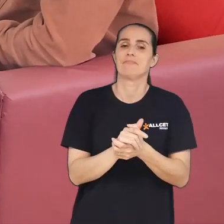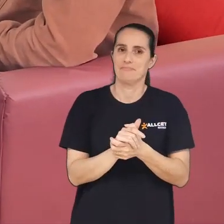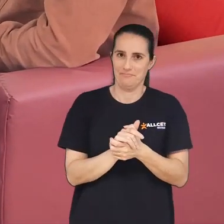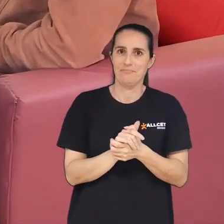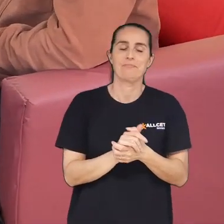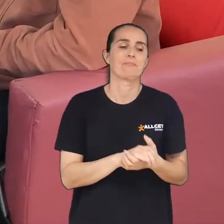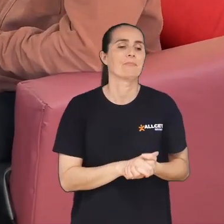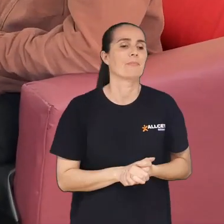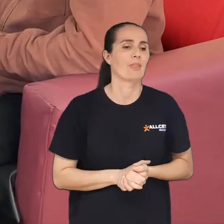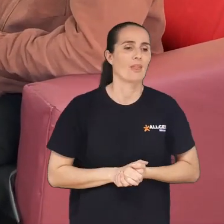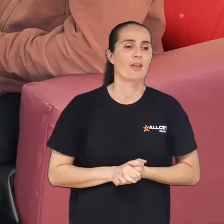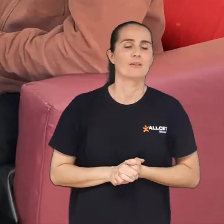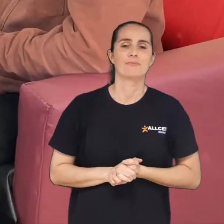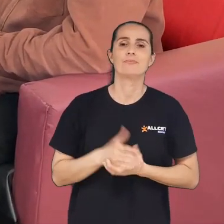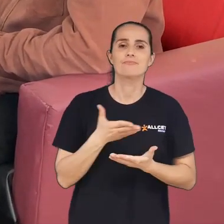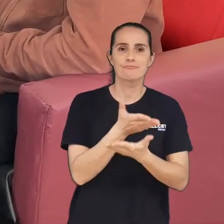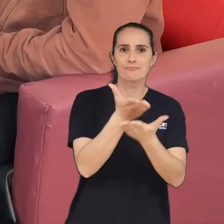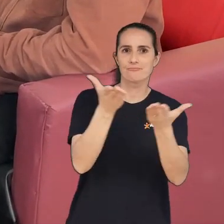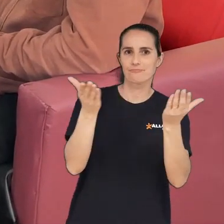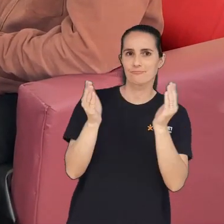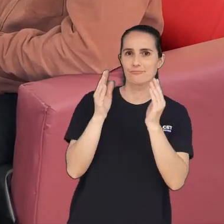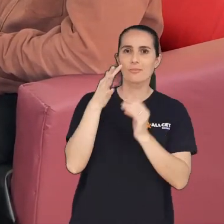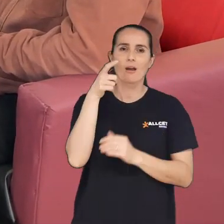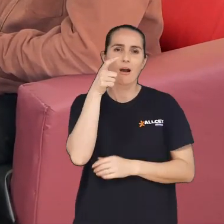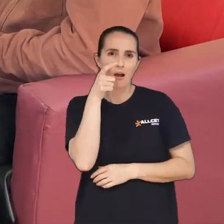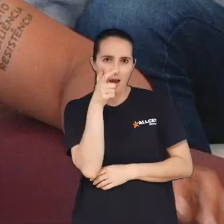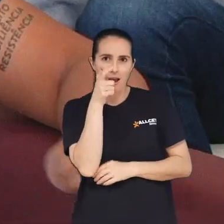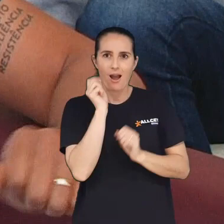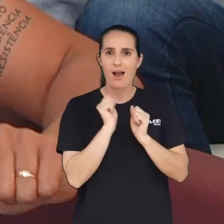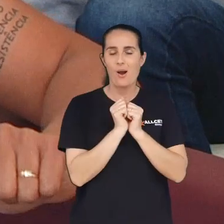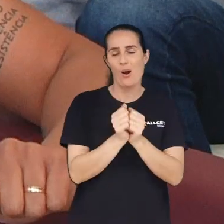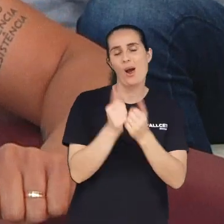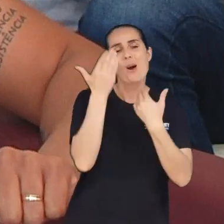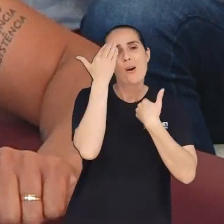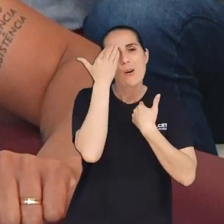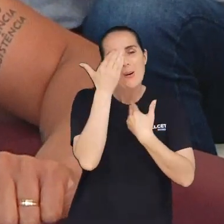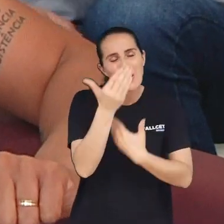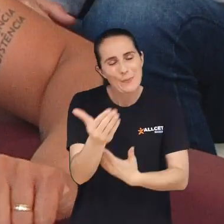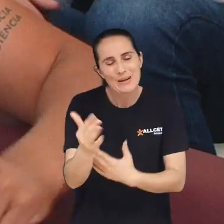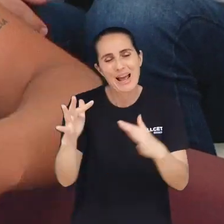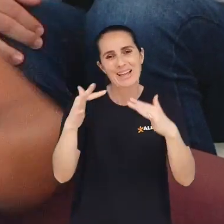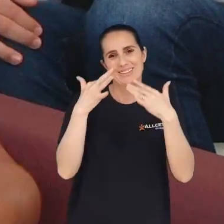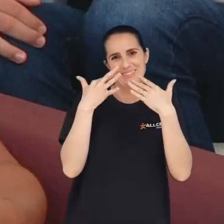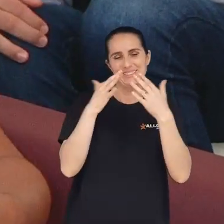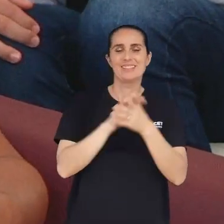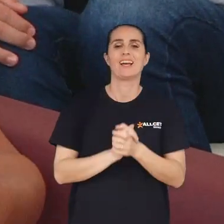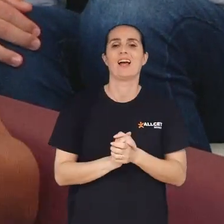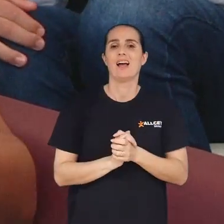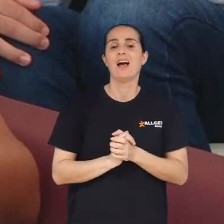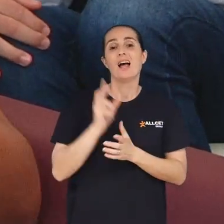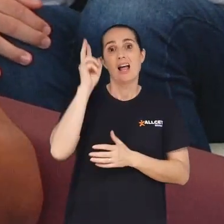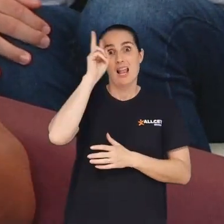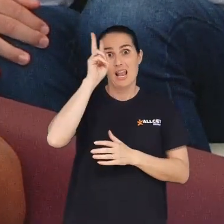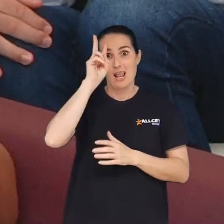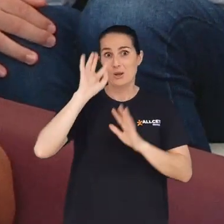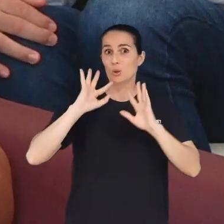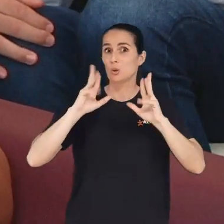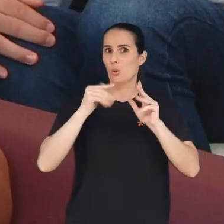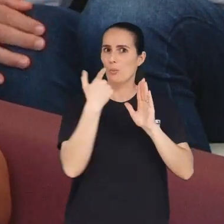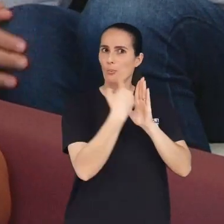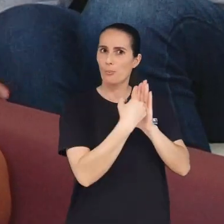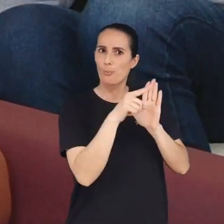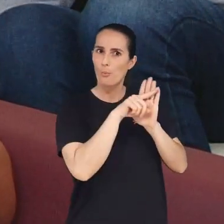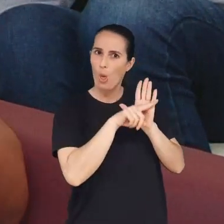que o vereador acabou de dar no nosso bate-papo. E você, telespectador que nos acompanha, muito obrigado pela